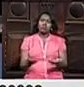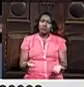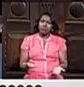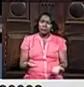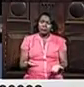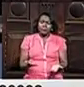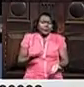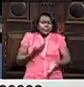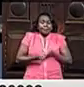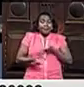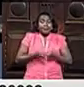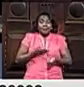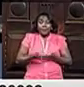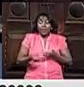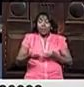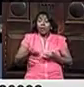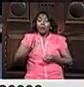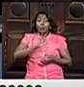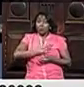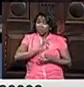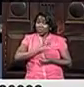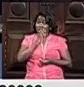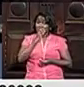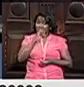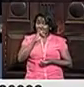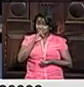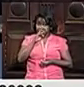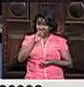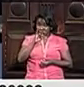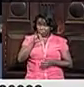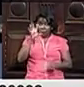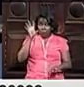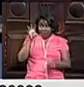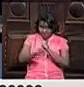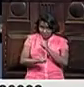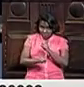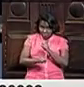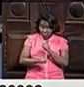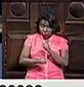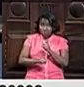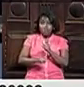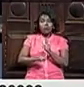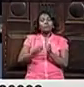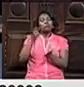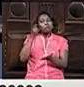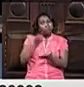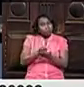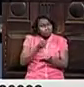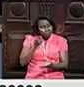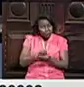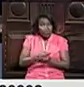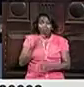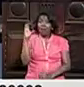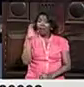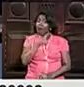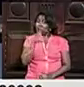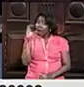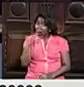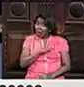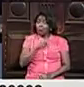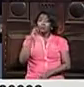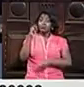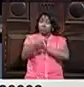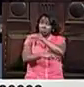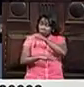qualquer maneira, os policiais civis formados devem ser imediatamente